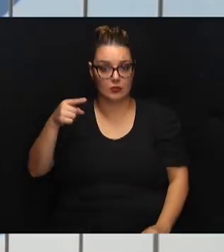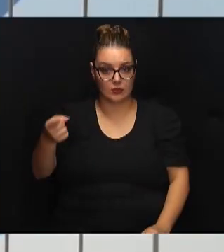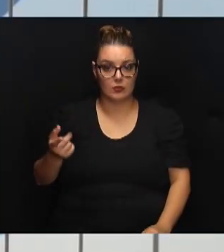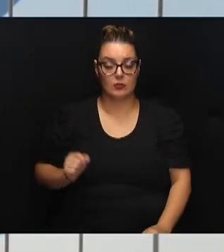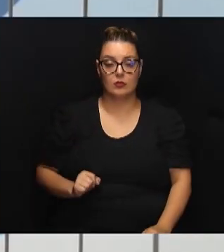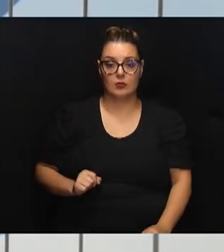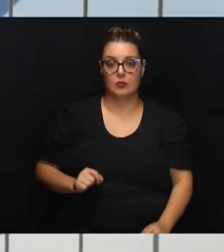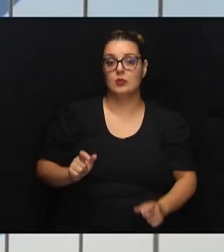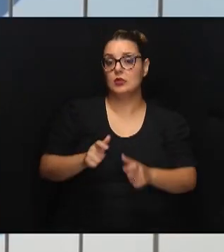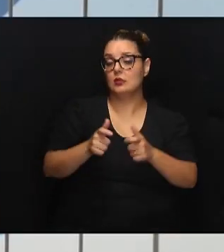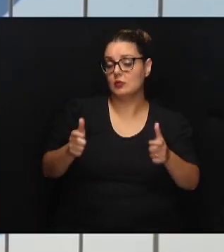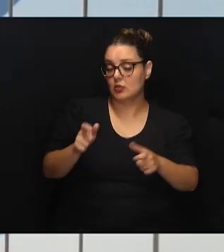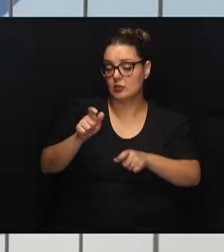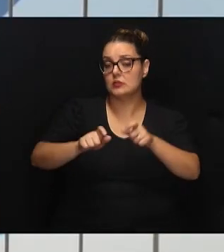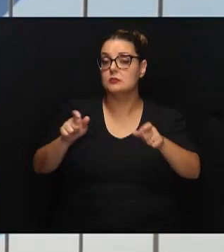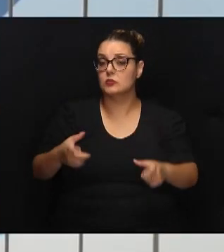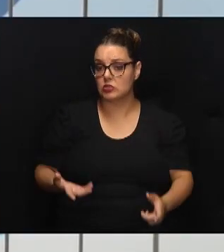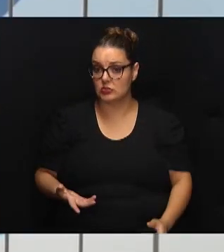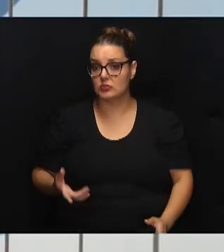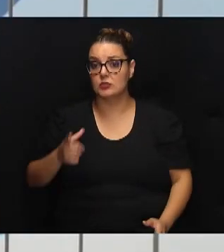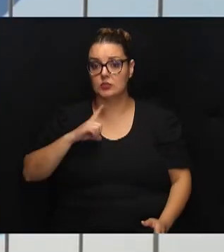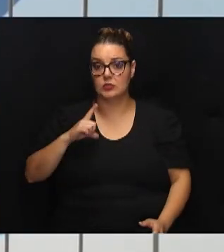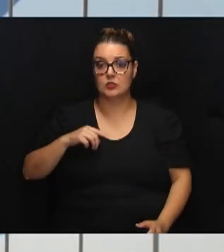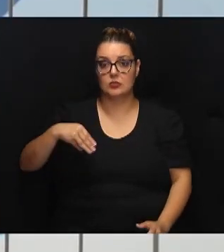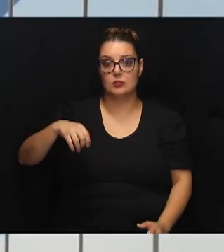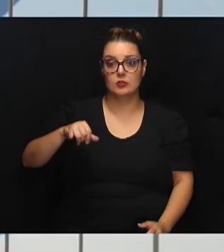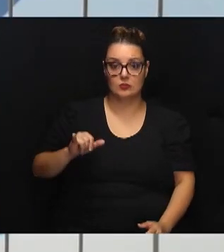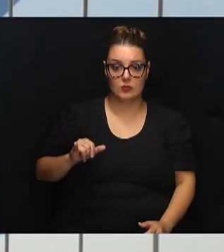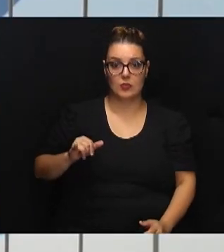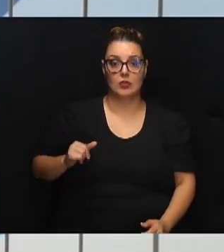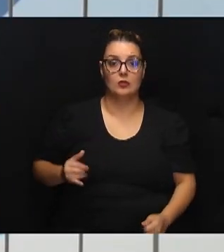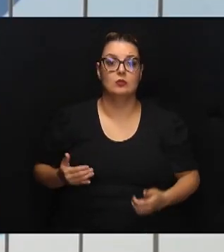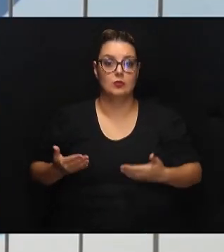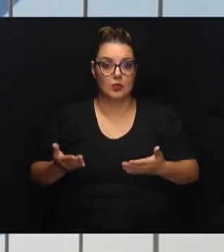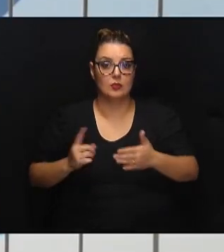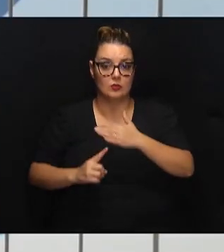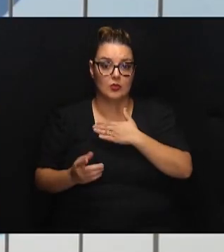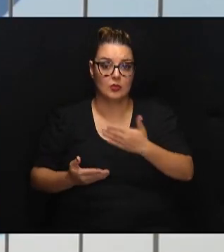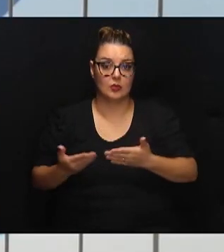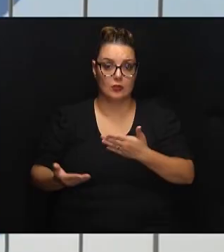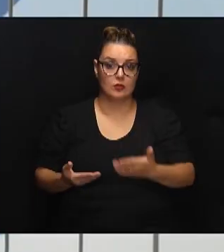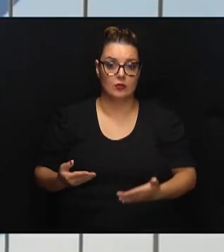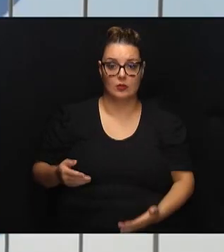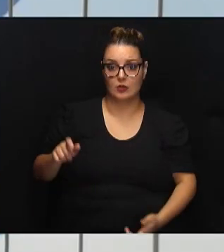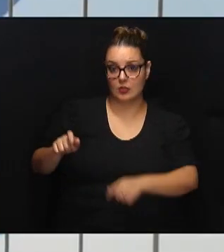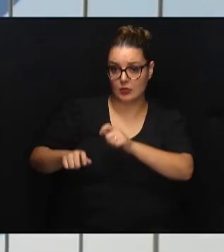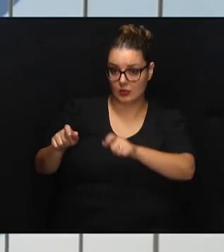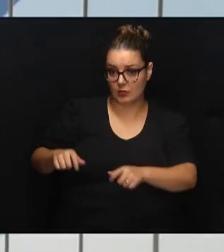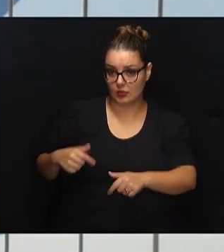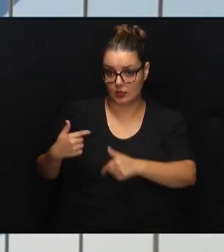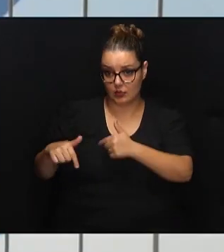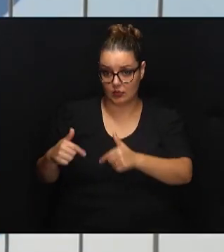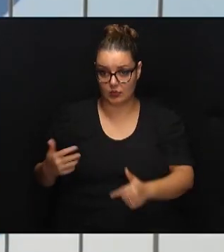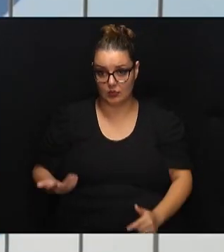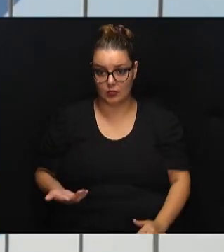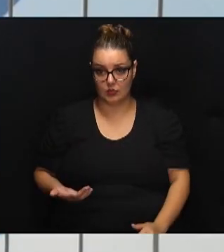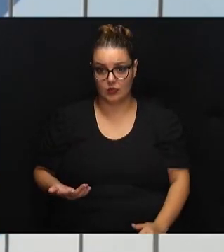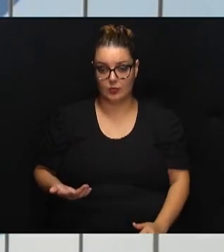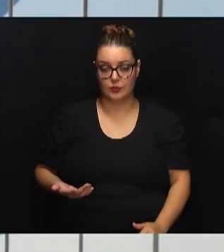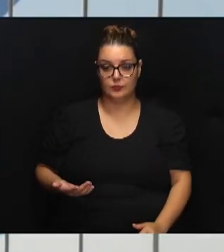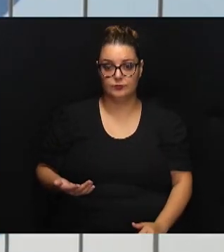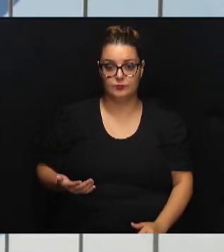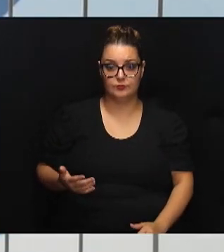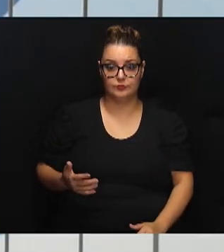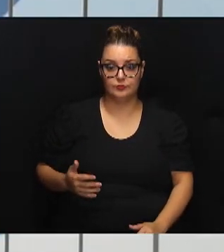E a maioria dessas pessoas, elas têm o meio dela para prestar aquele serviço. A pessoa que trabalha